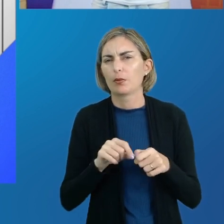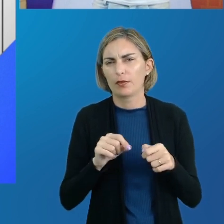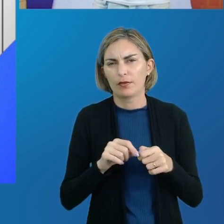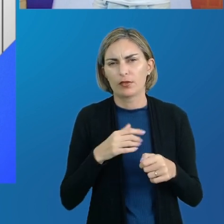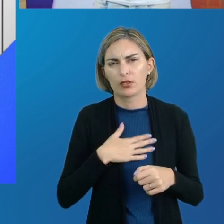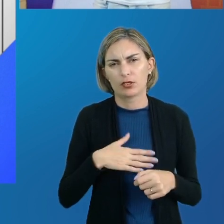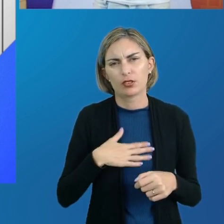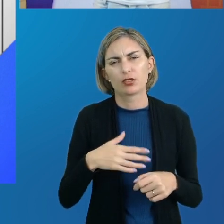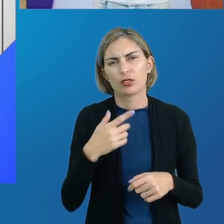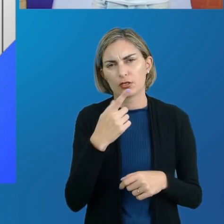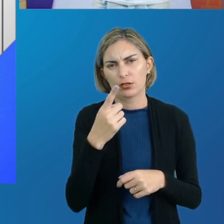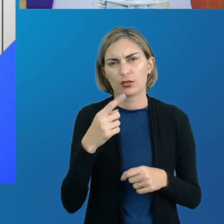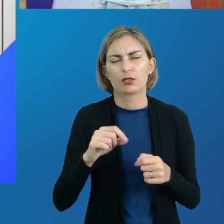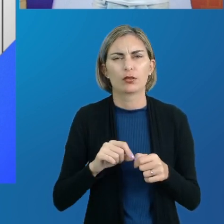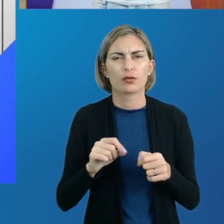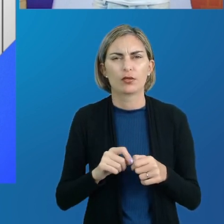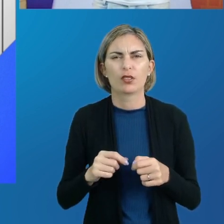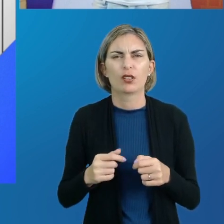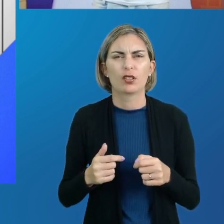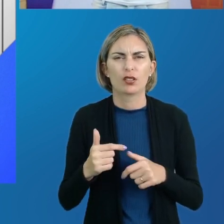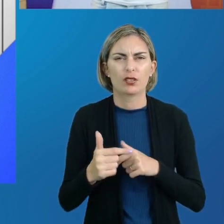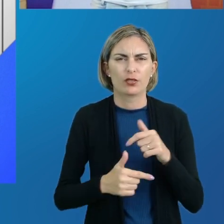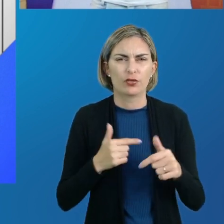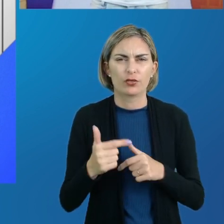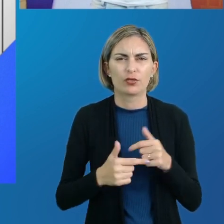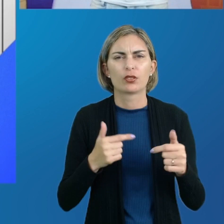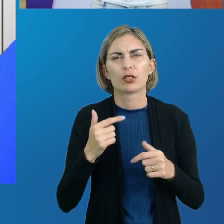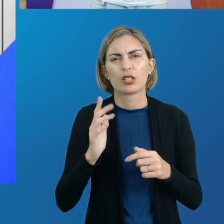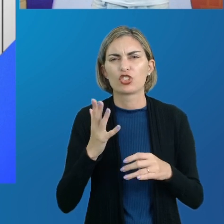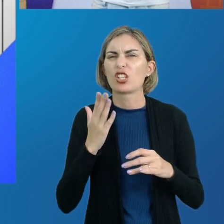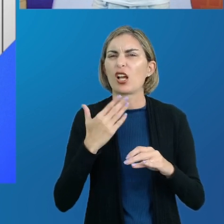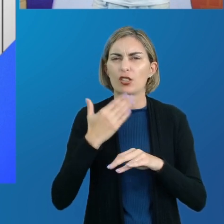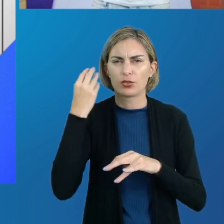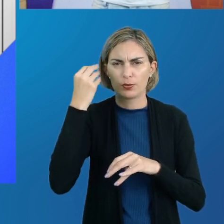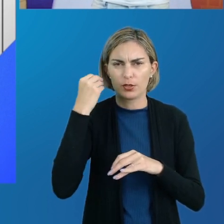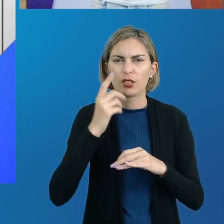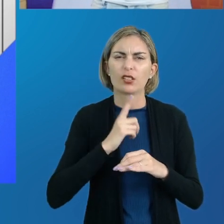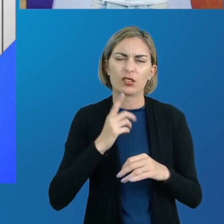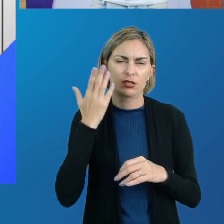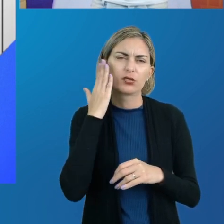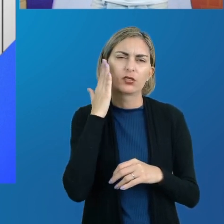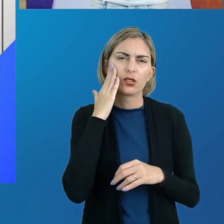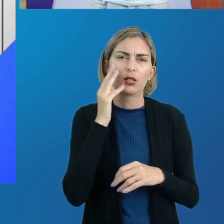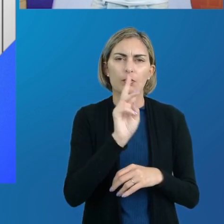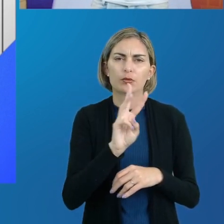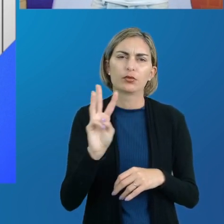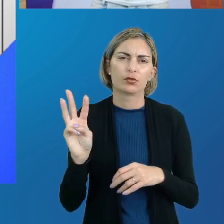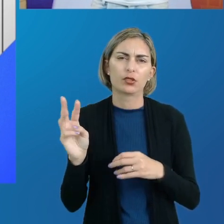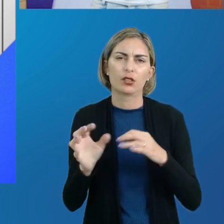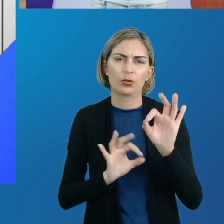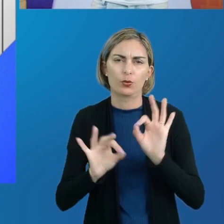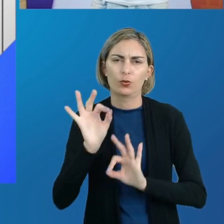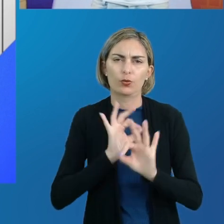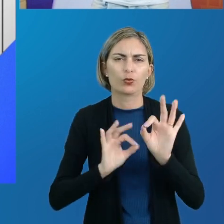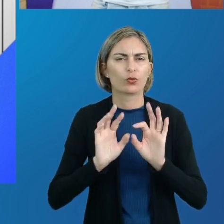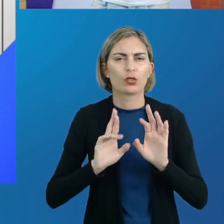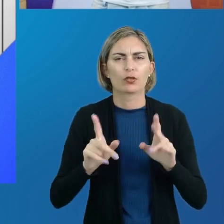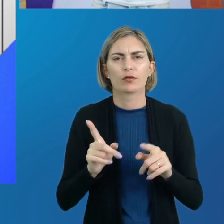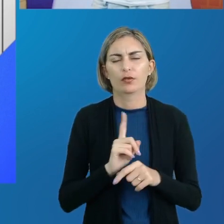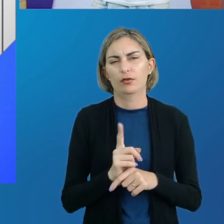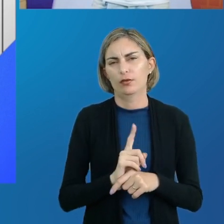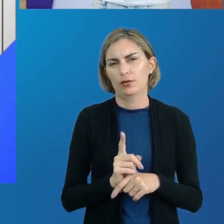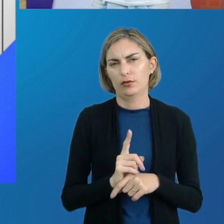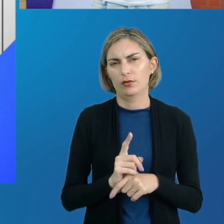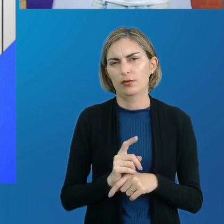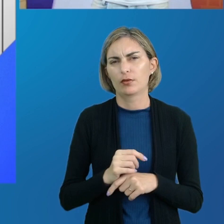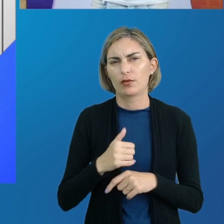já trabalhou com blog de WordPress vai saber tranquilamente mexer com o site, não há tanta diferença. É um pouco